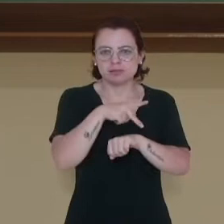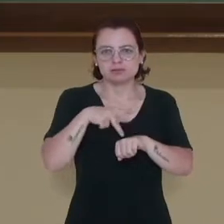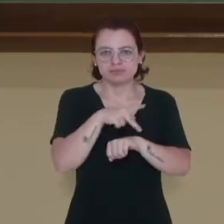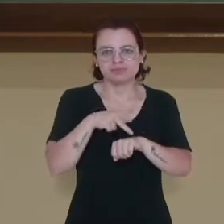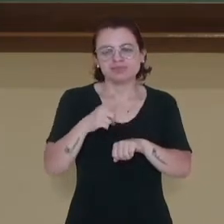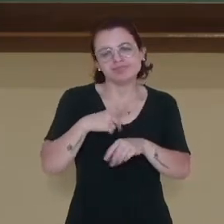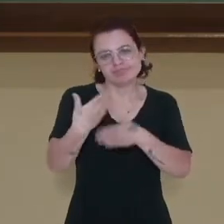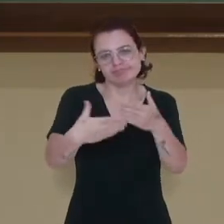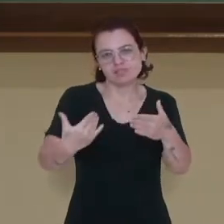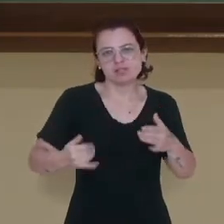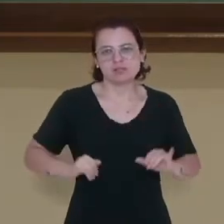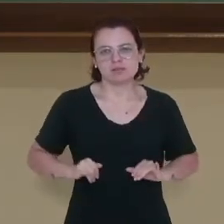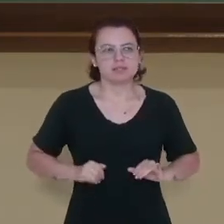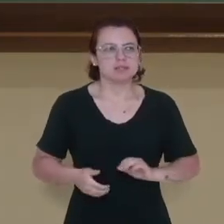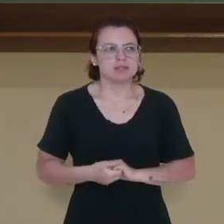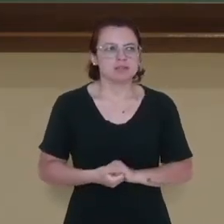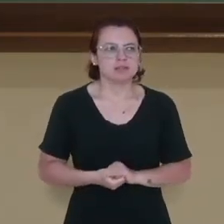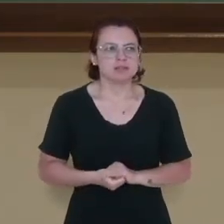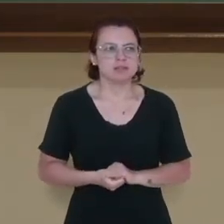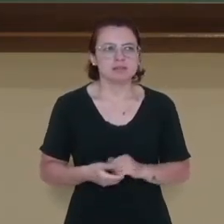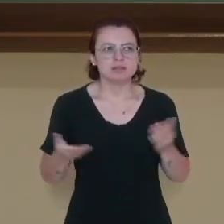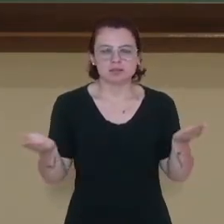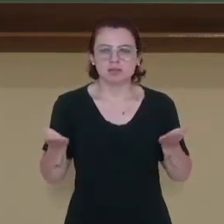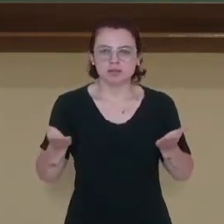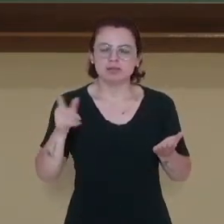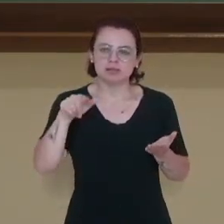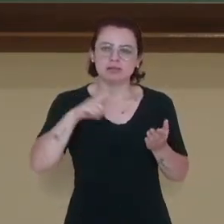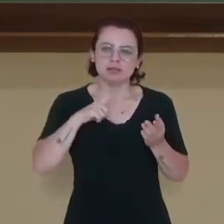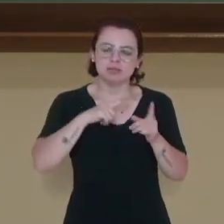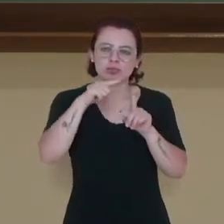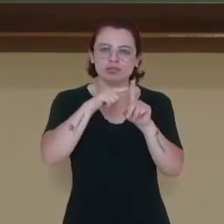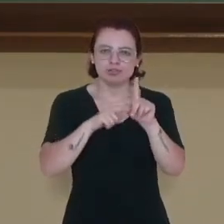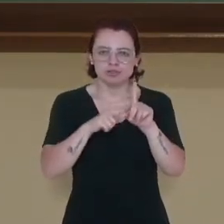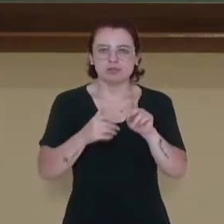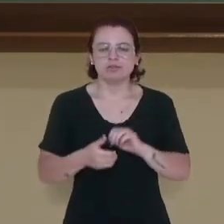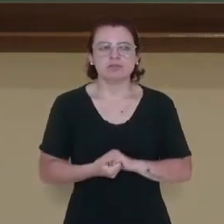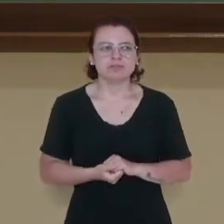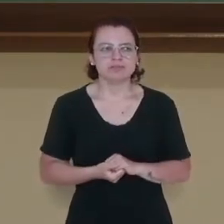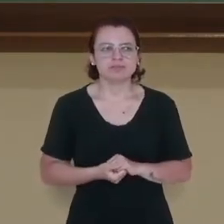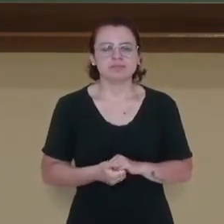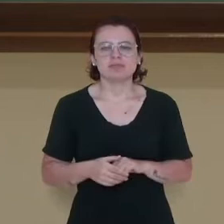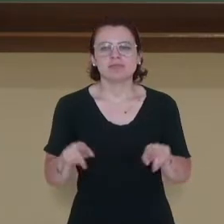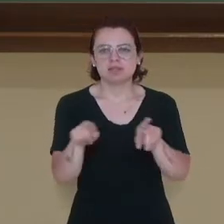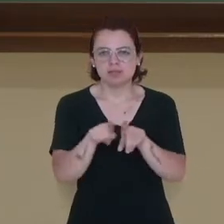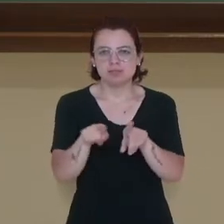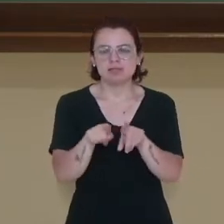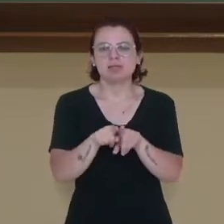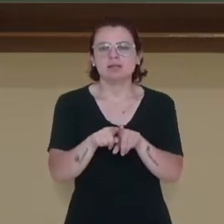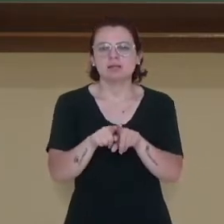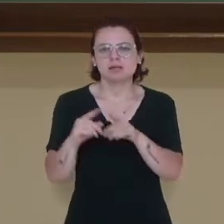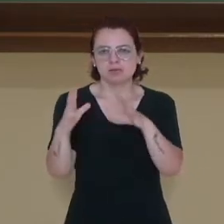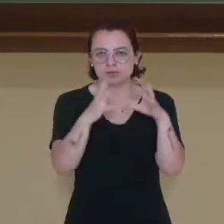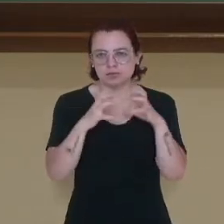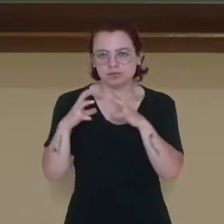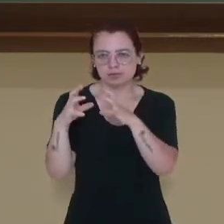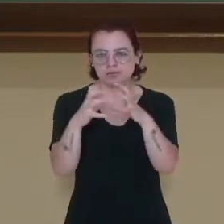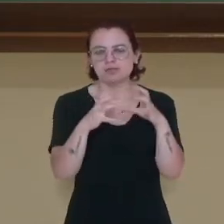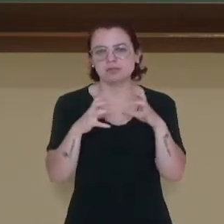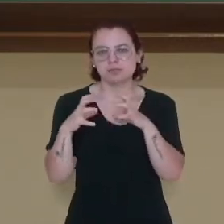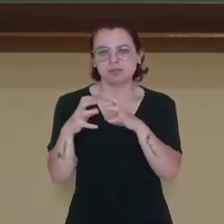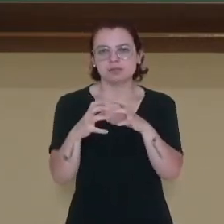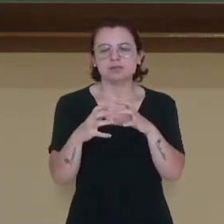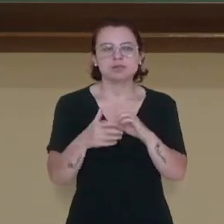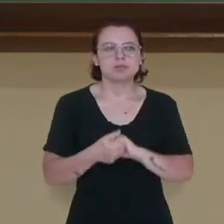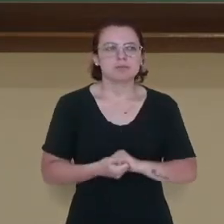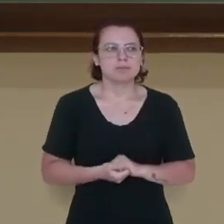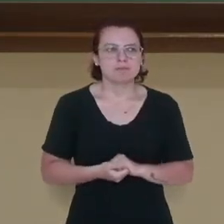com isso. Tá bom? Então, tudo isso aqui então, são alguns motivos, além também de questões políticas e também conflitos por disputa